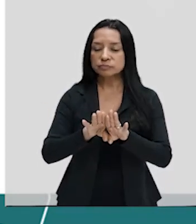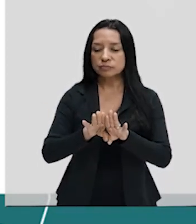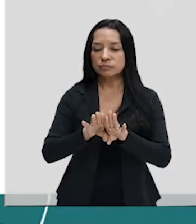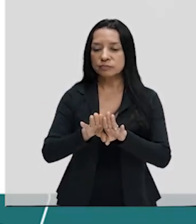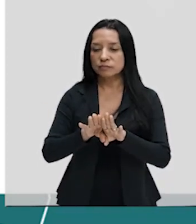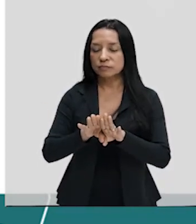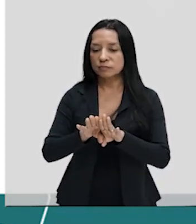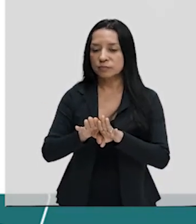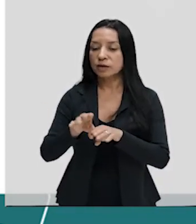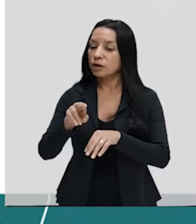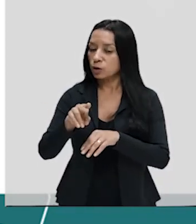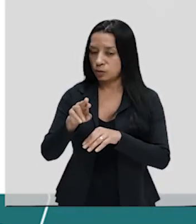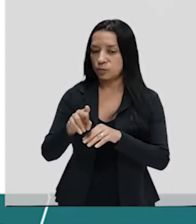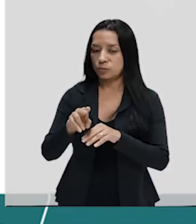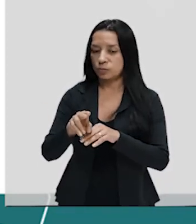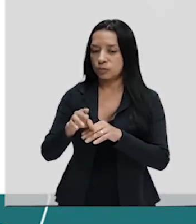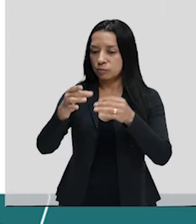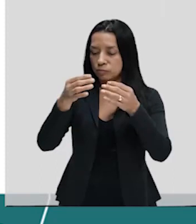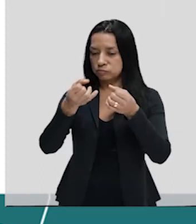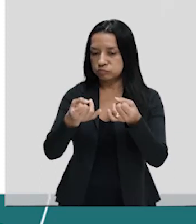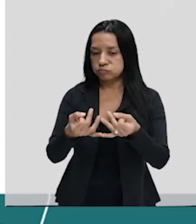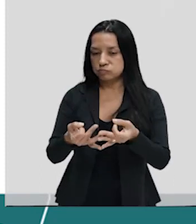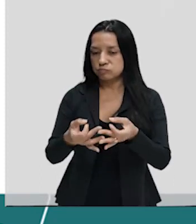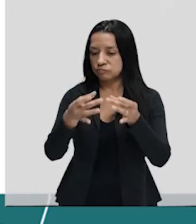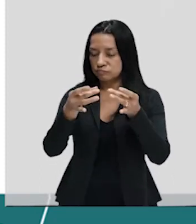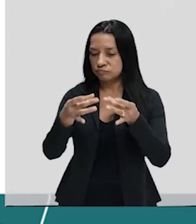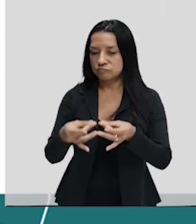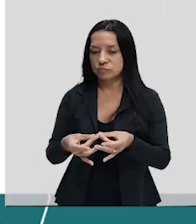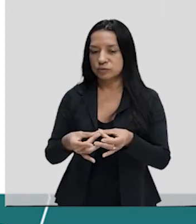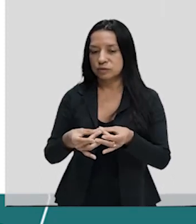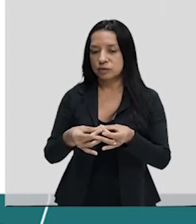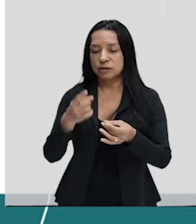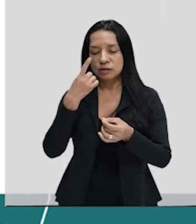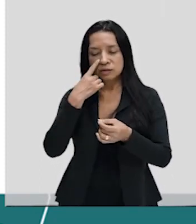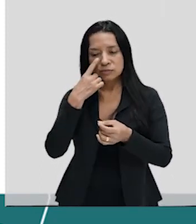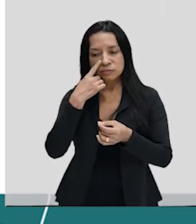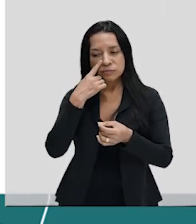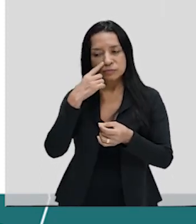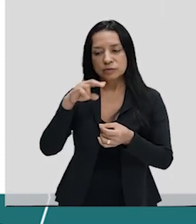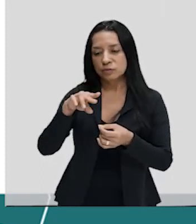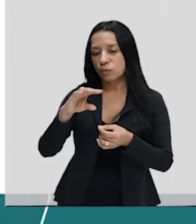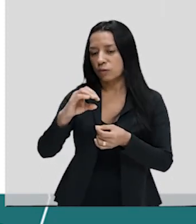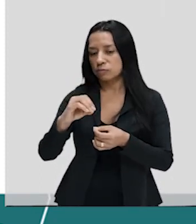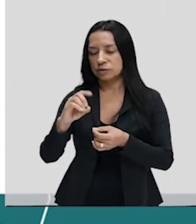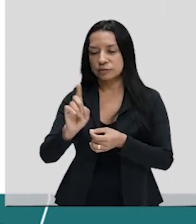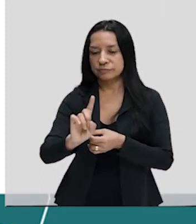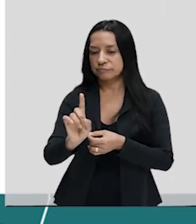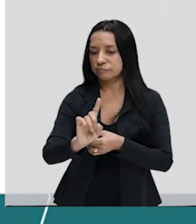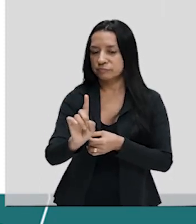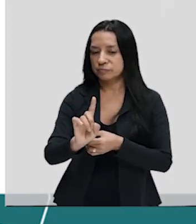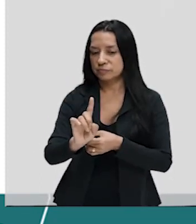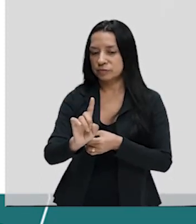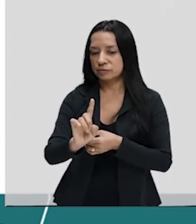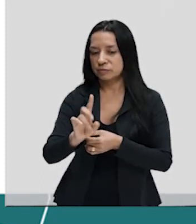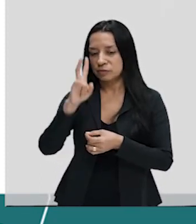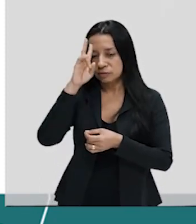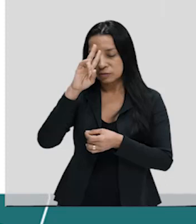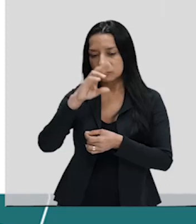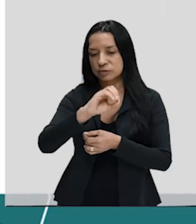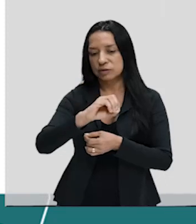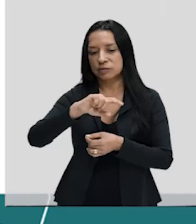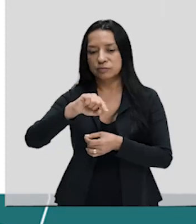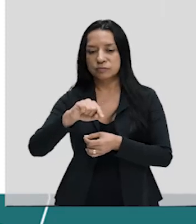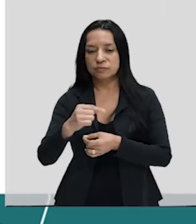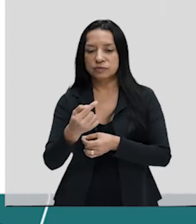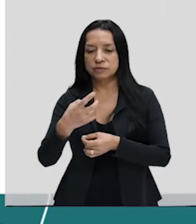mesmo raciocínio e vai verificar que a igualdade não vai dar zero, tá? E lembra, esse 0,25 está na representação decimal, mas você